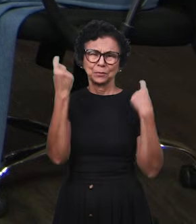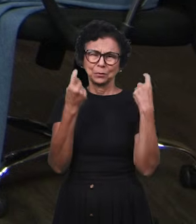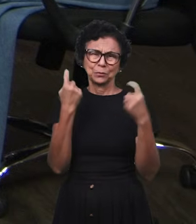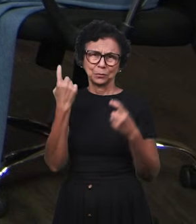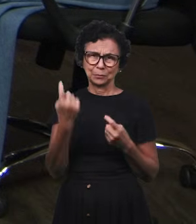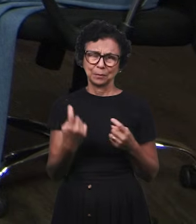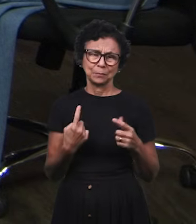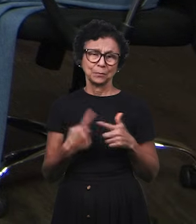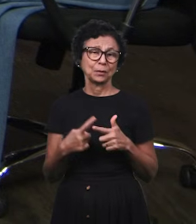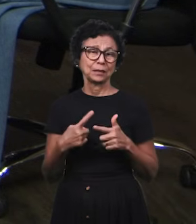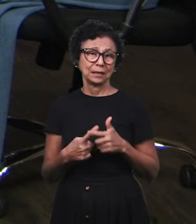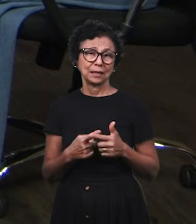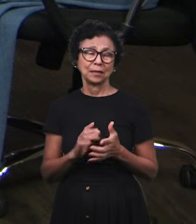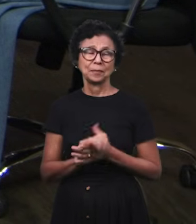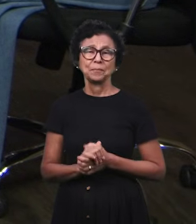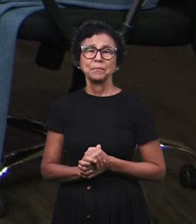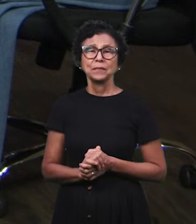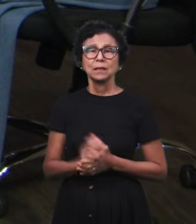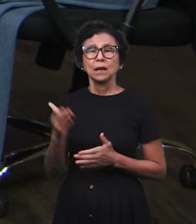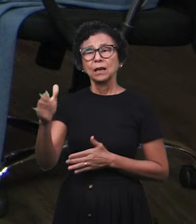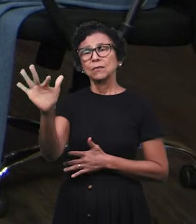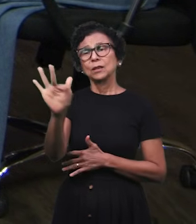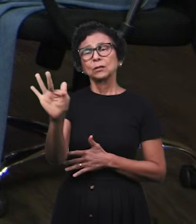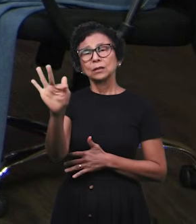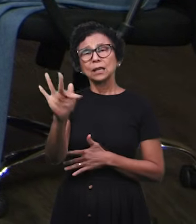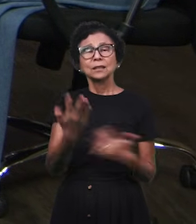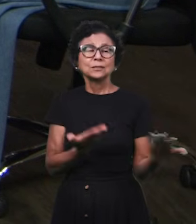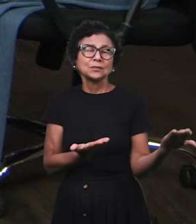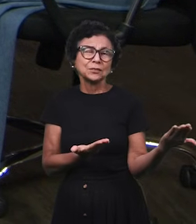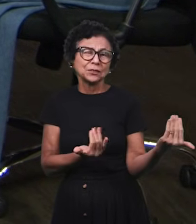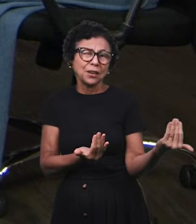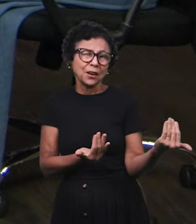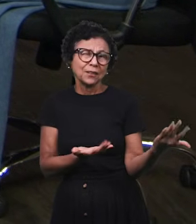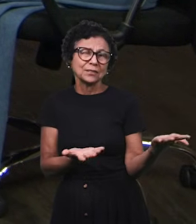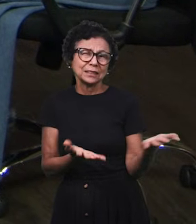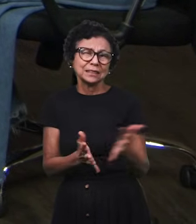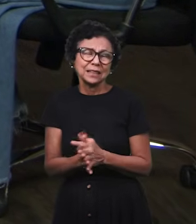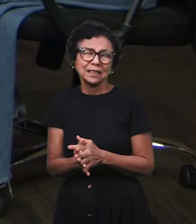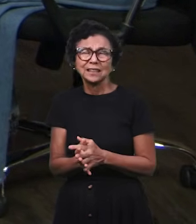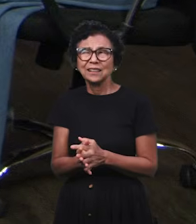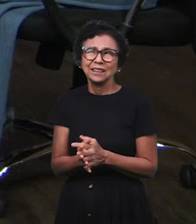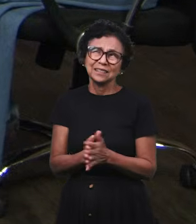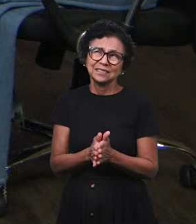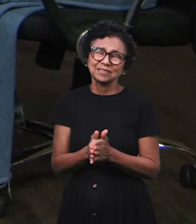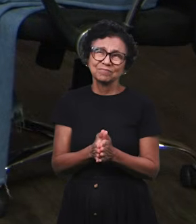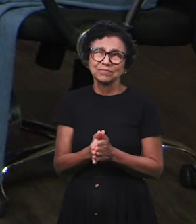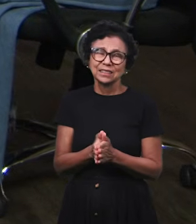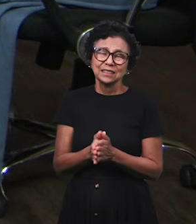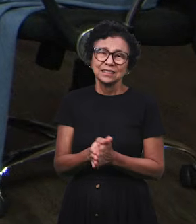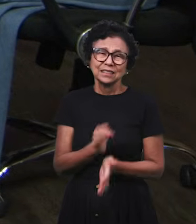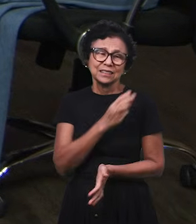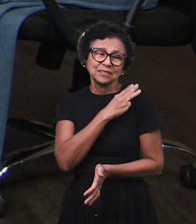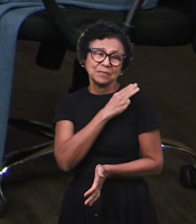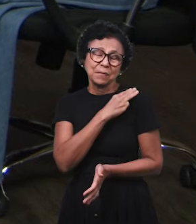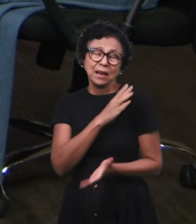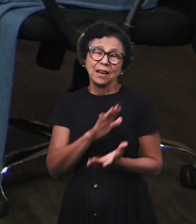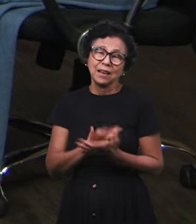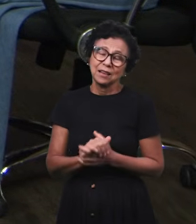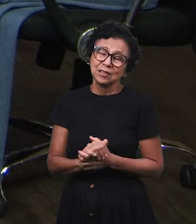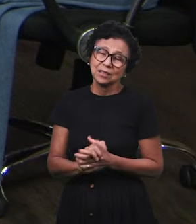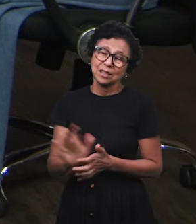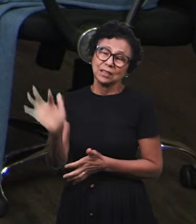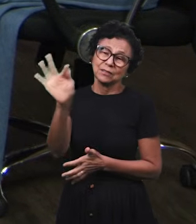ensino médio, tanta pressão, aí quando chega na faculdade, ele estuda para fazer prova, né, estuda, vou fazer prova, quero